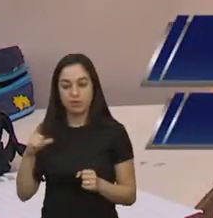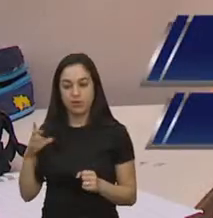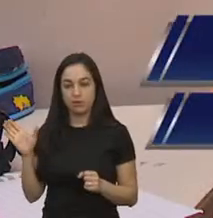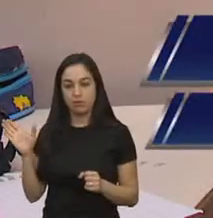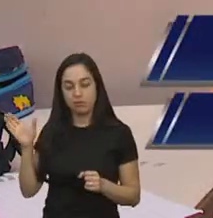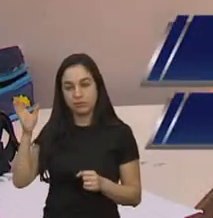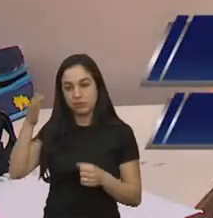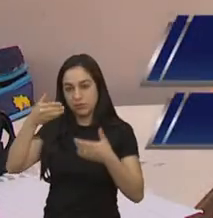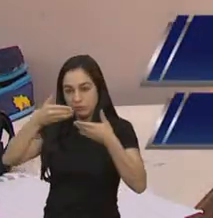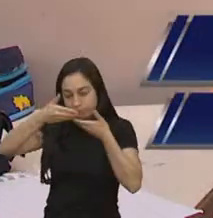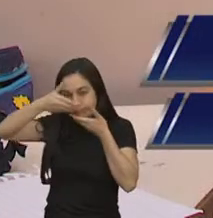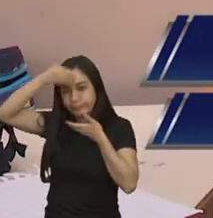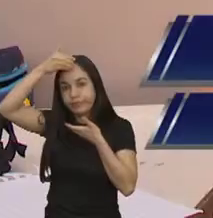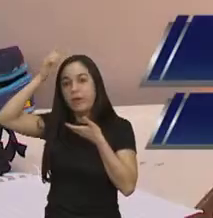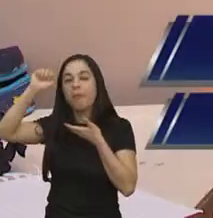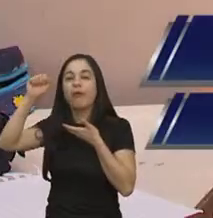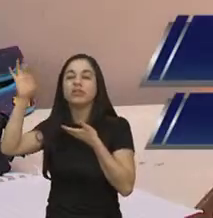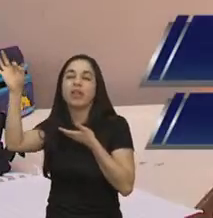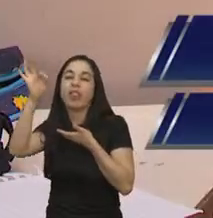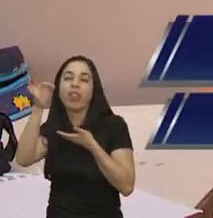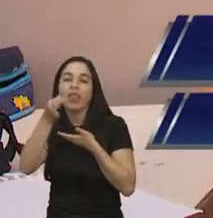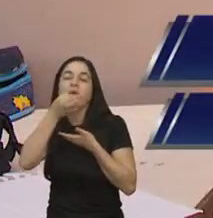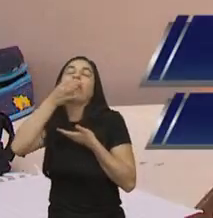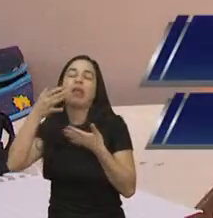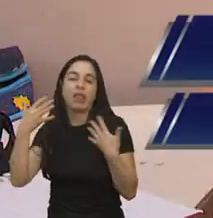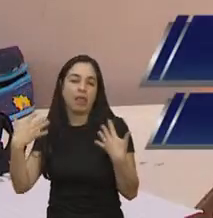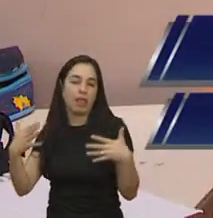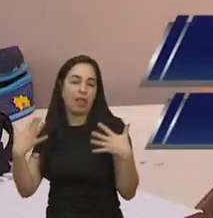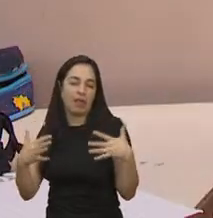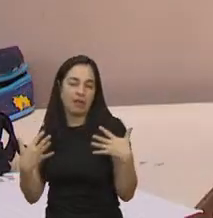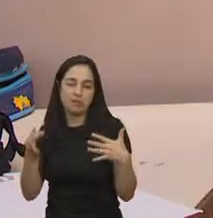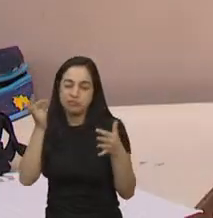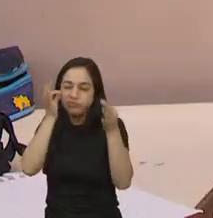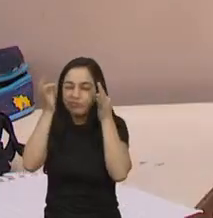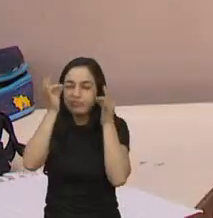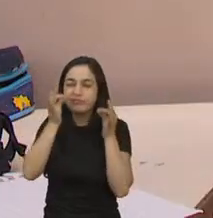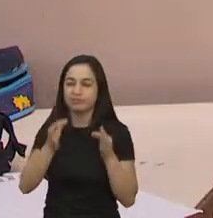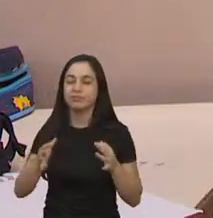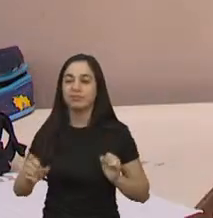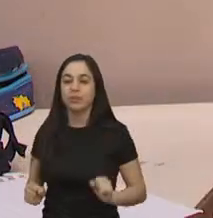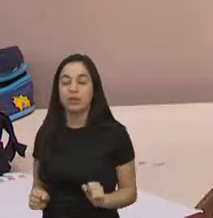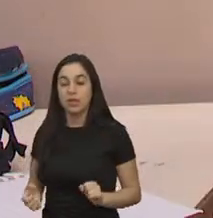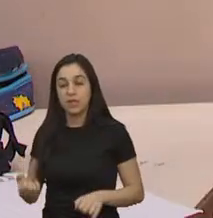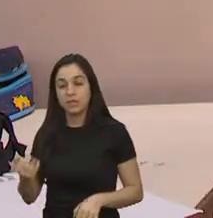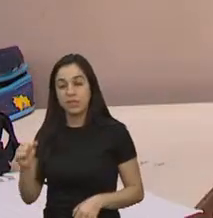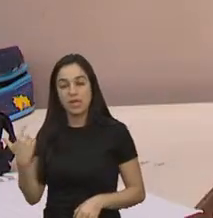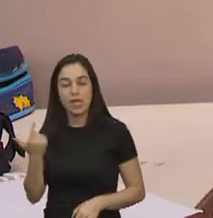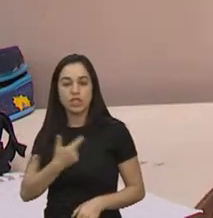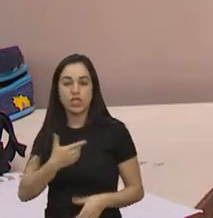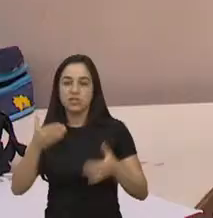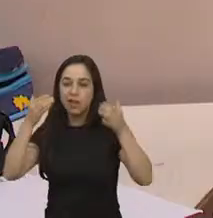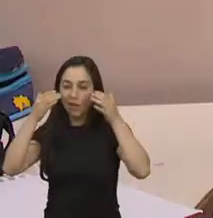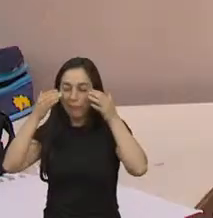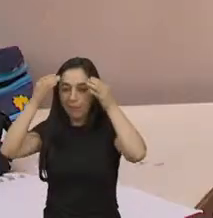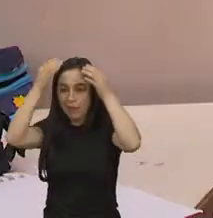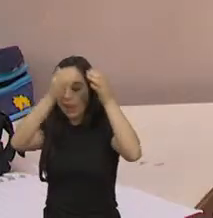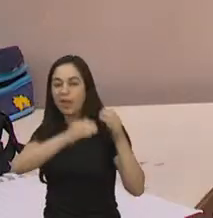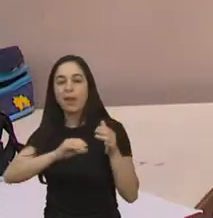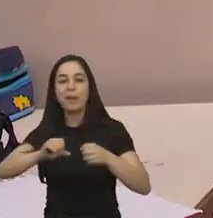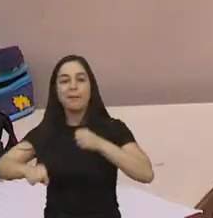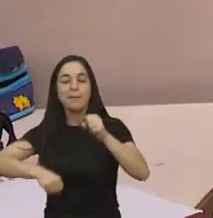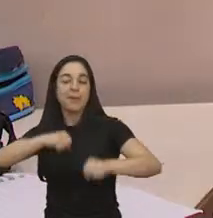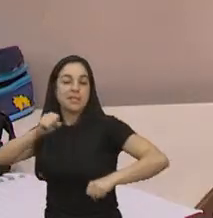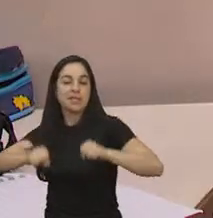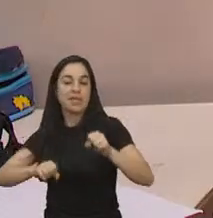do capacete, pode entrar algum bicho e machucar a gente. E se a gente estiver andando sem capacete na bicicleta, a